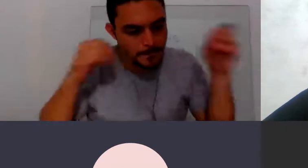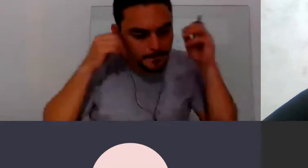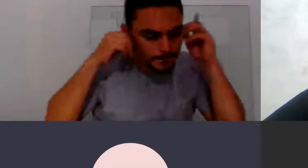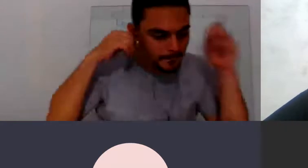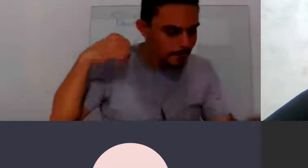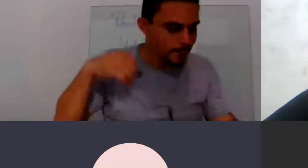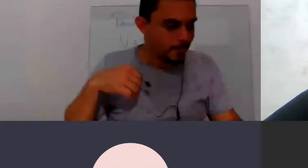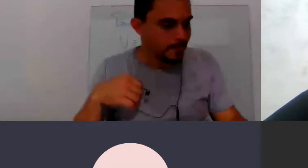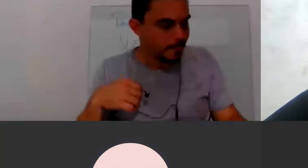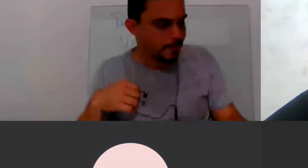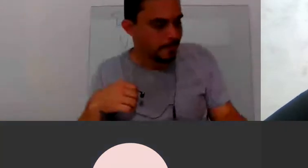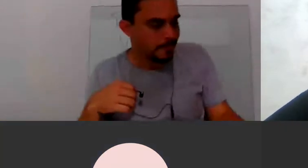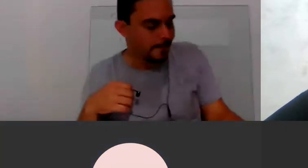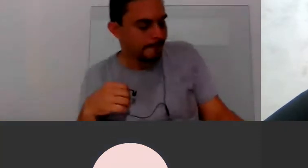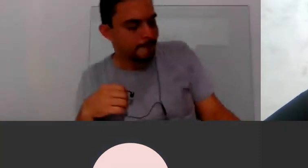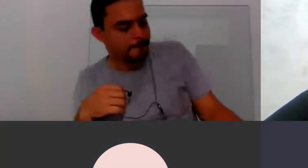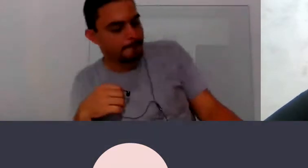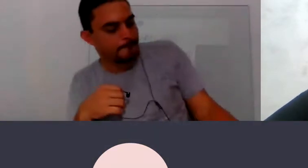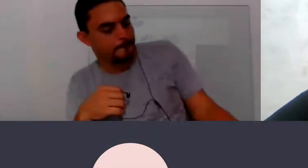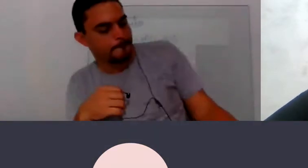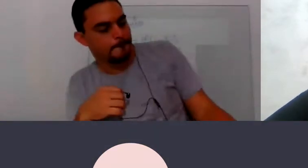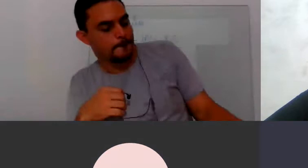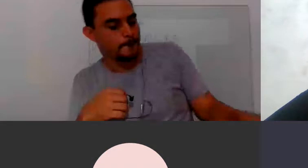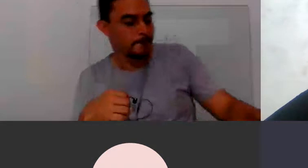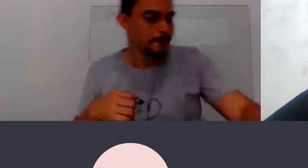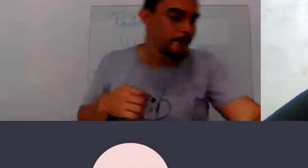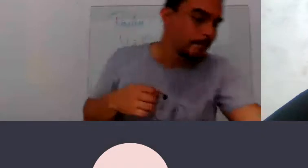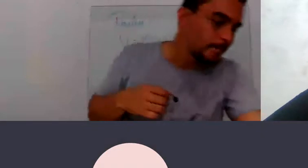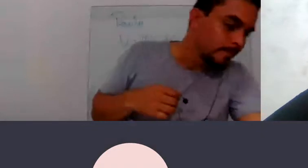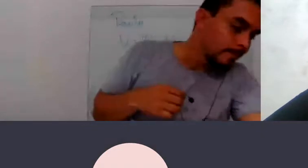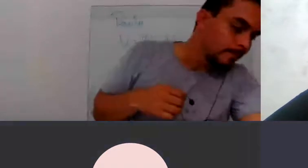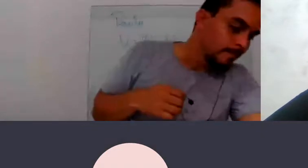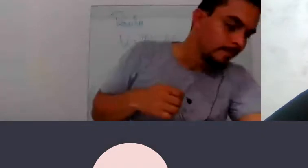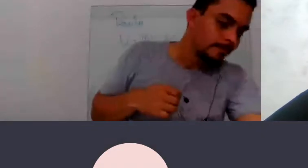Tá aparecendo os nomes aqui. Juliana, Alice, Paulo.